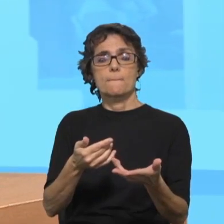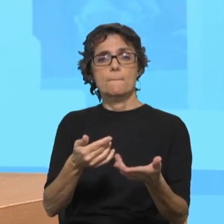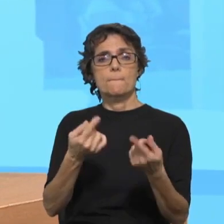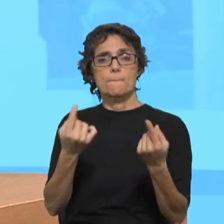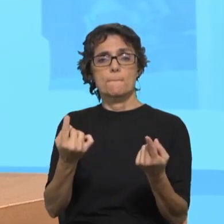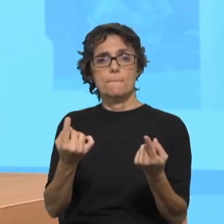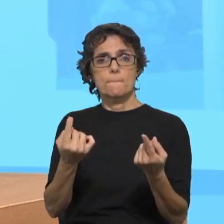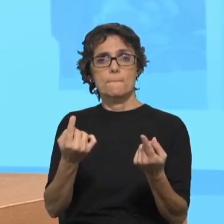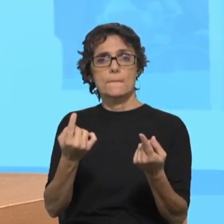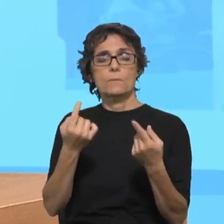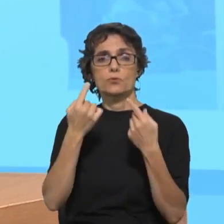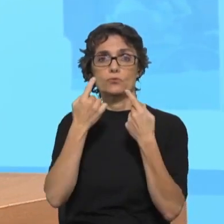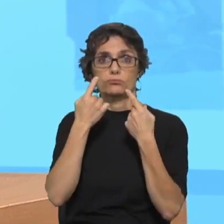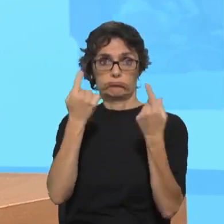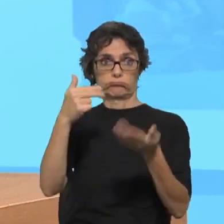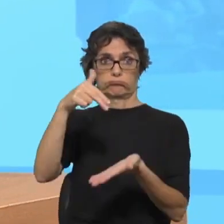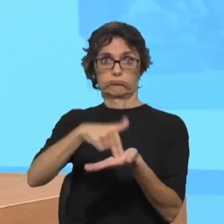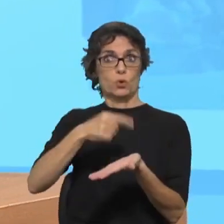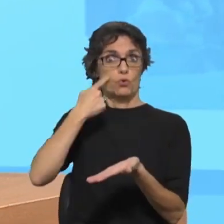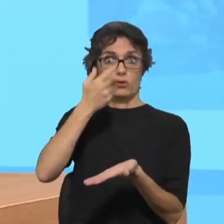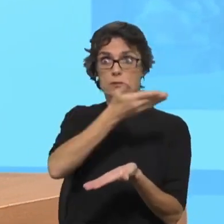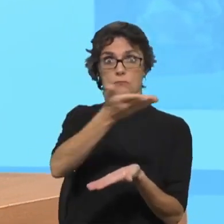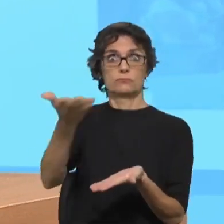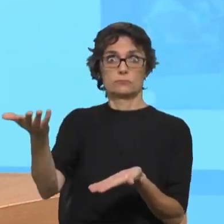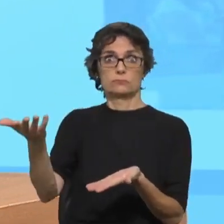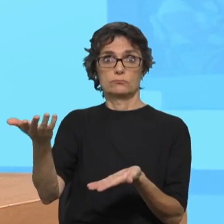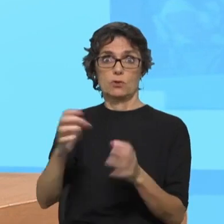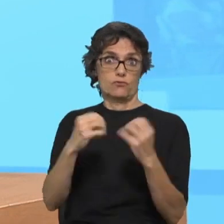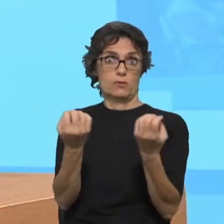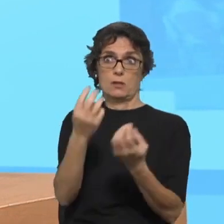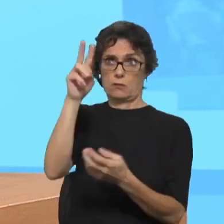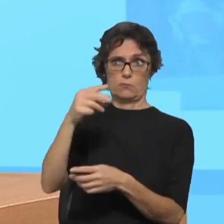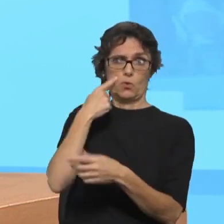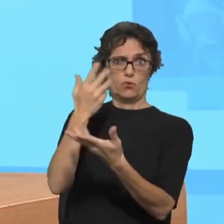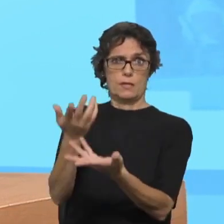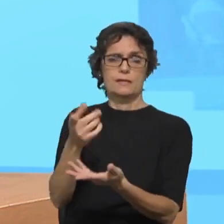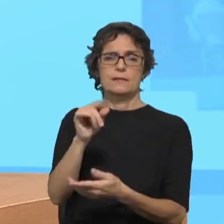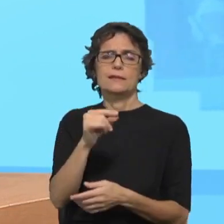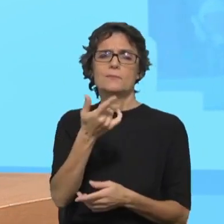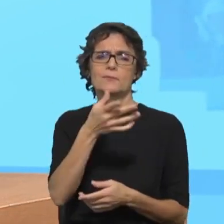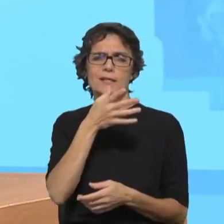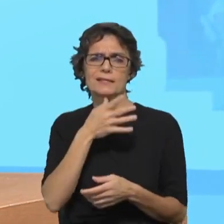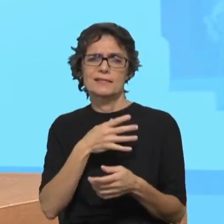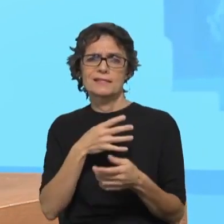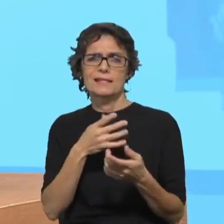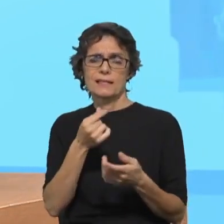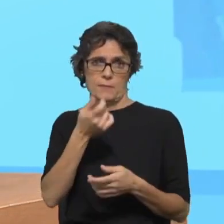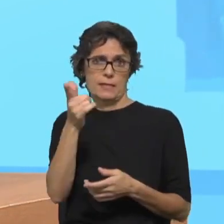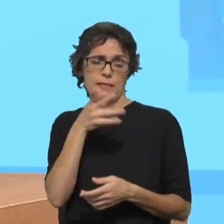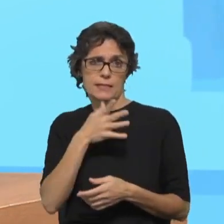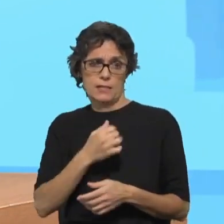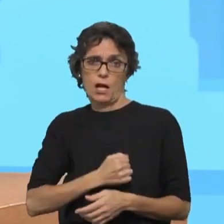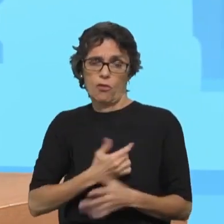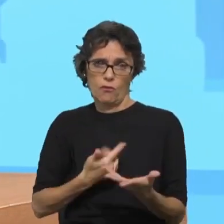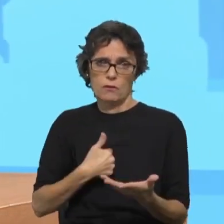que se afirma católico. E no outro dia até disse uma coisa muito interessante: quando é que desliga o telemóvel? Ele disse, quando isto e